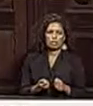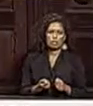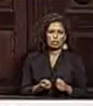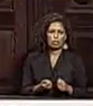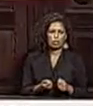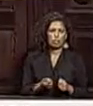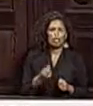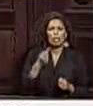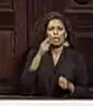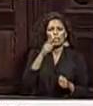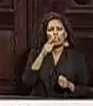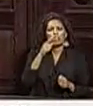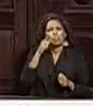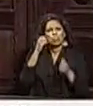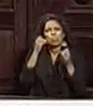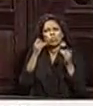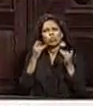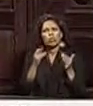menor sentido. E realmente